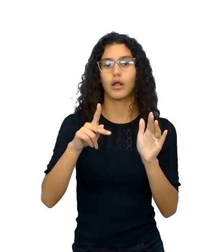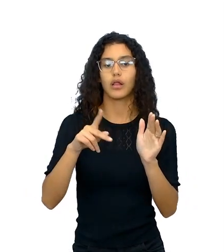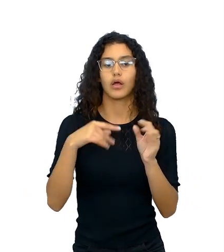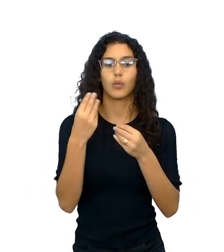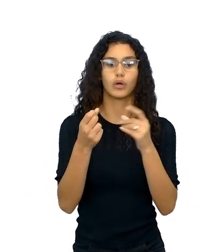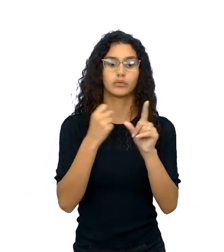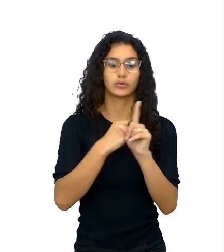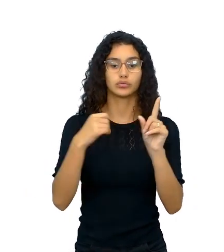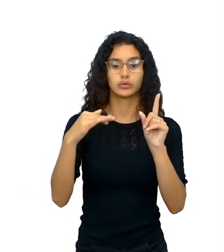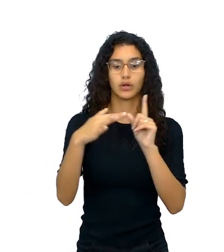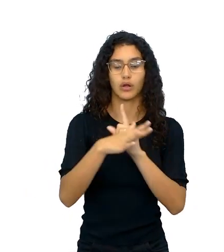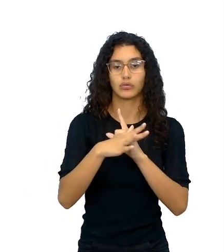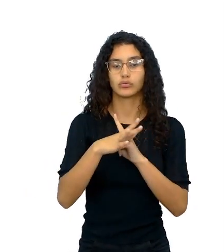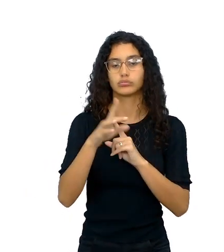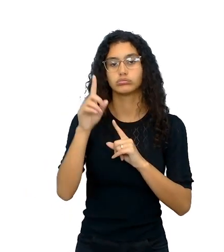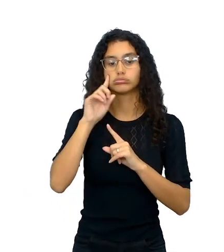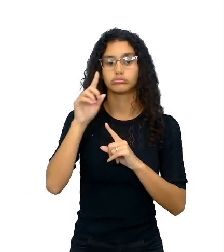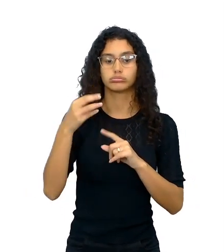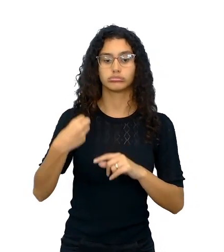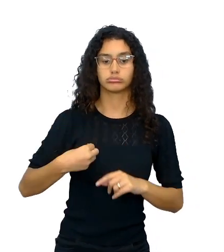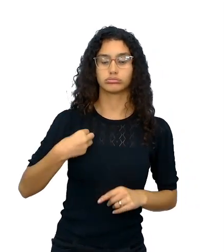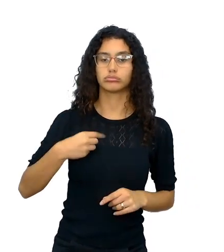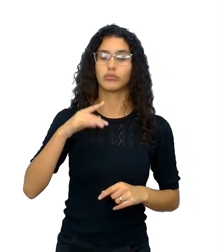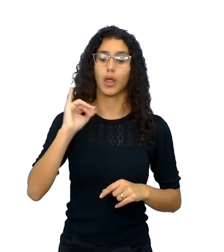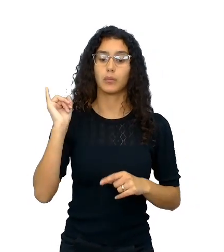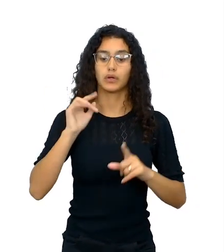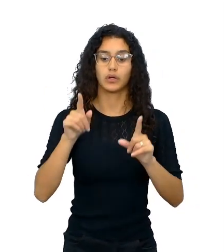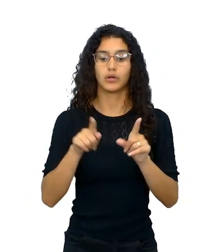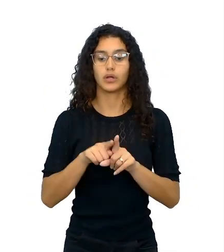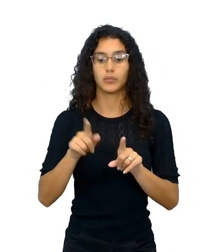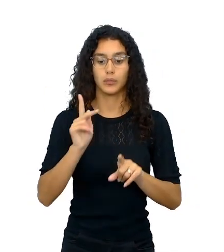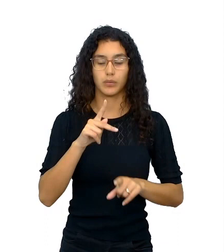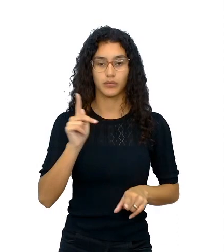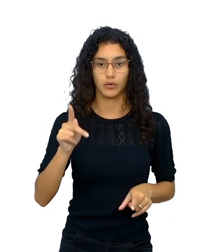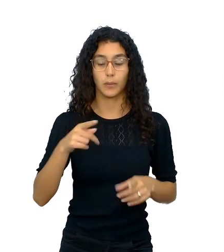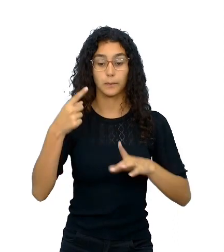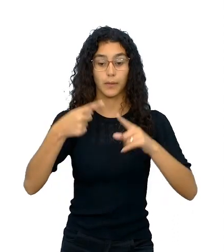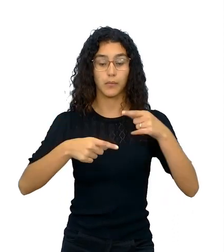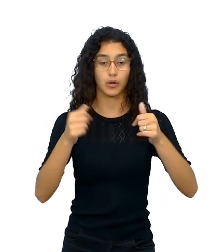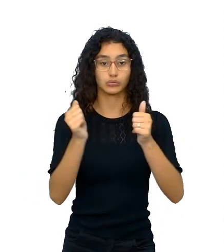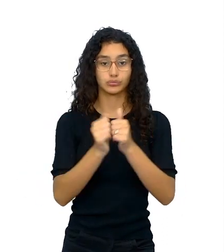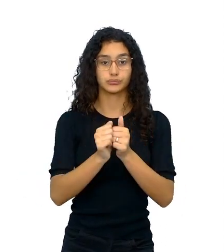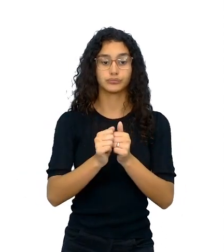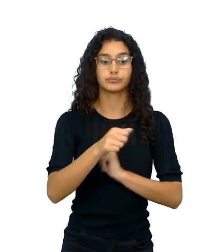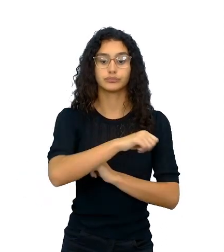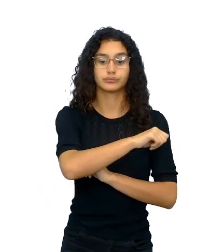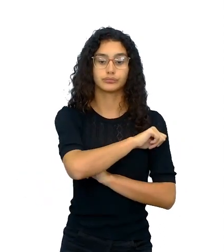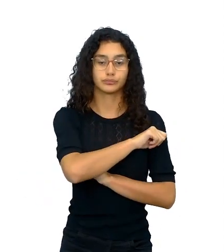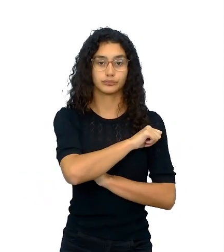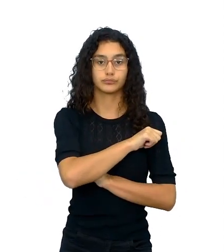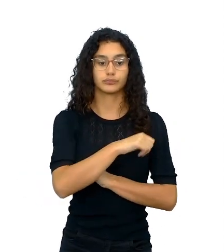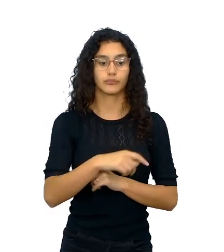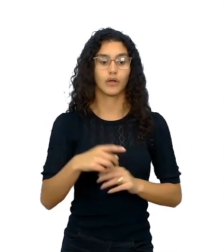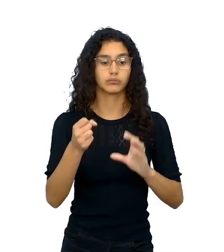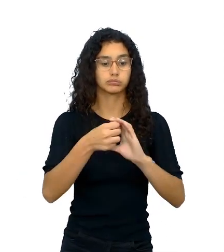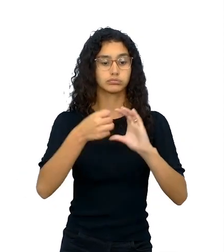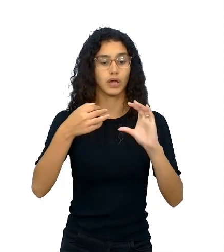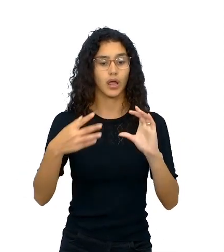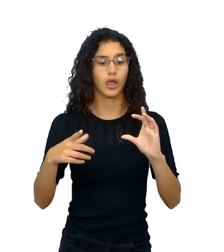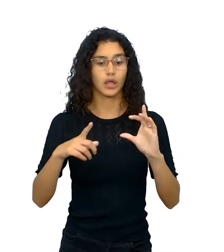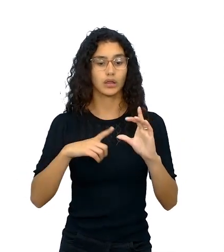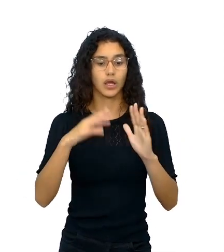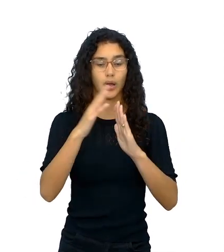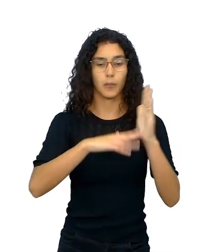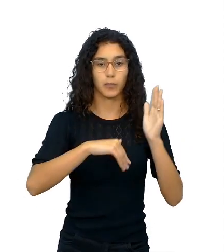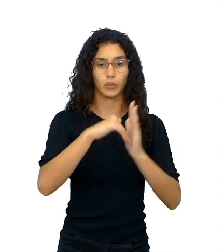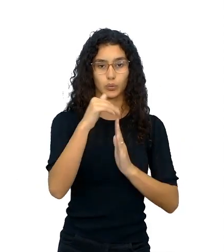quando a associamos à atualidade. É importante, professor, discutir com os alunos os aspectos da